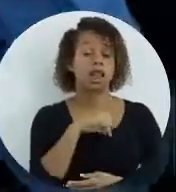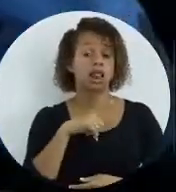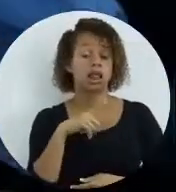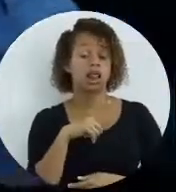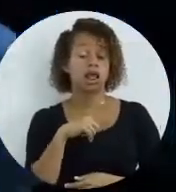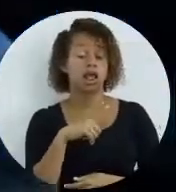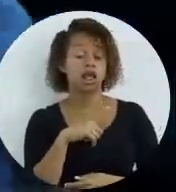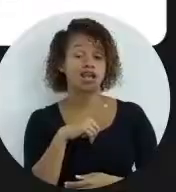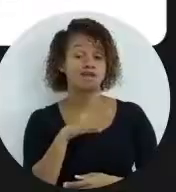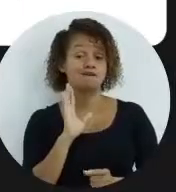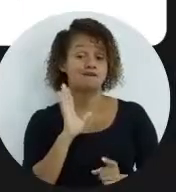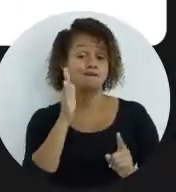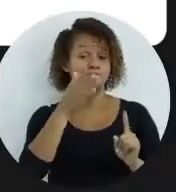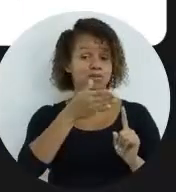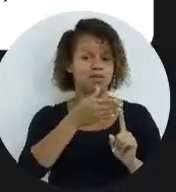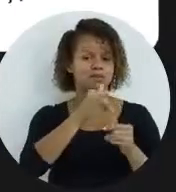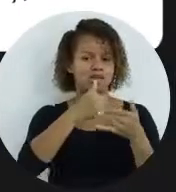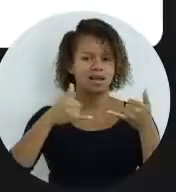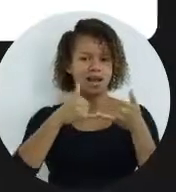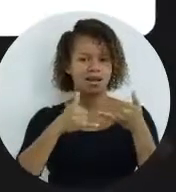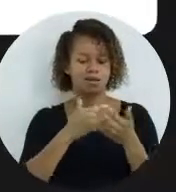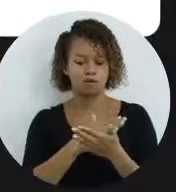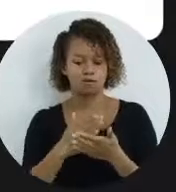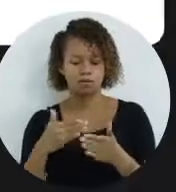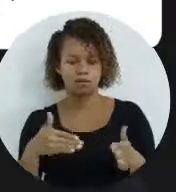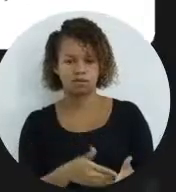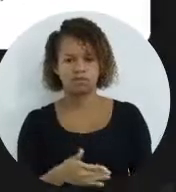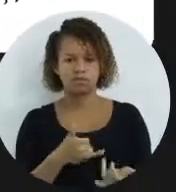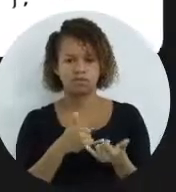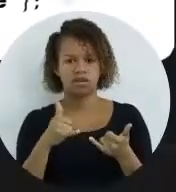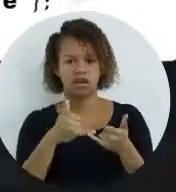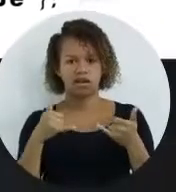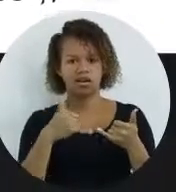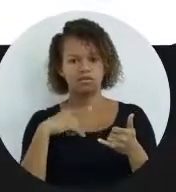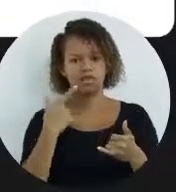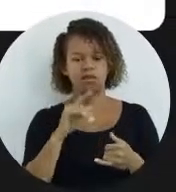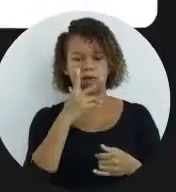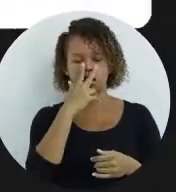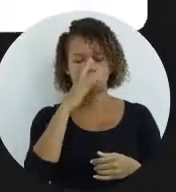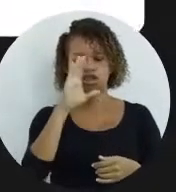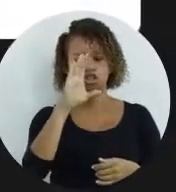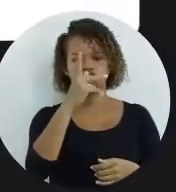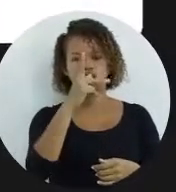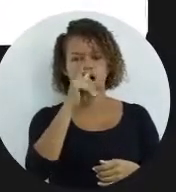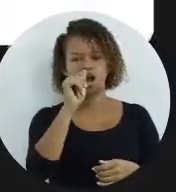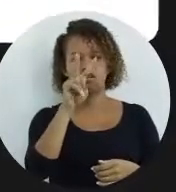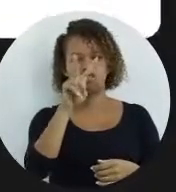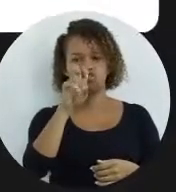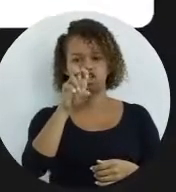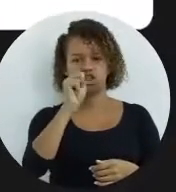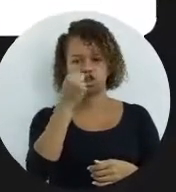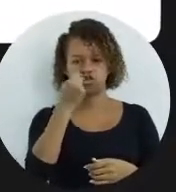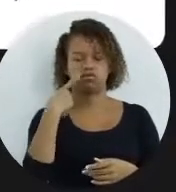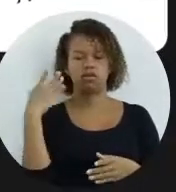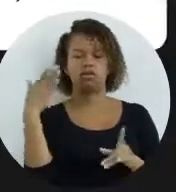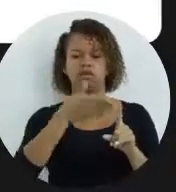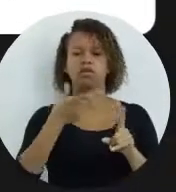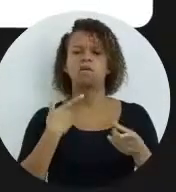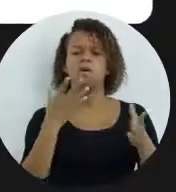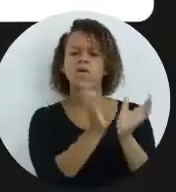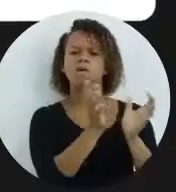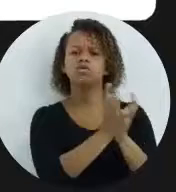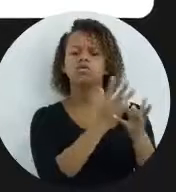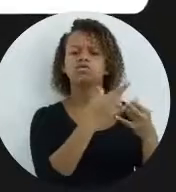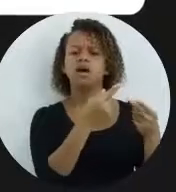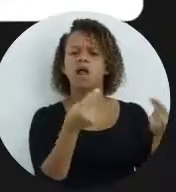tem, observe nessa linha, do começo até o fim, que você tem as chaves. As chaves, elas vão definir um conjunto